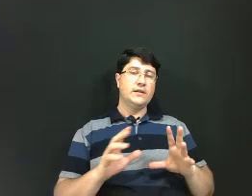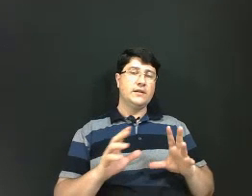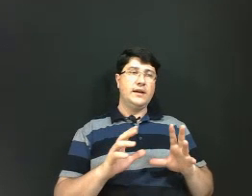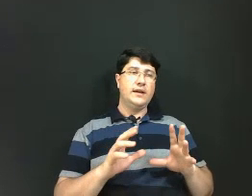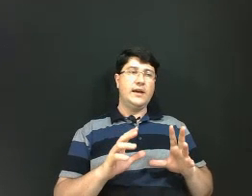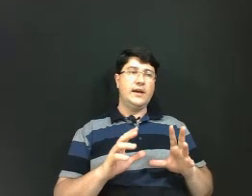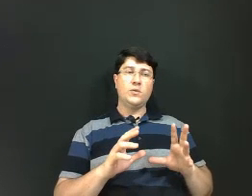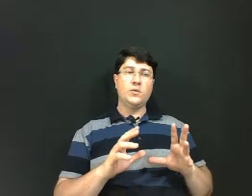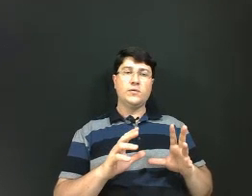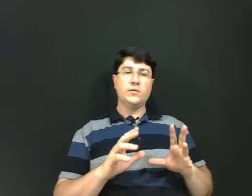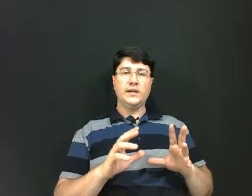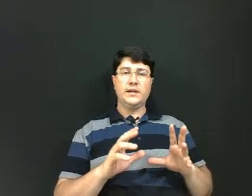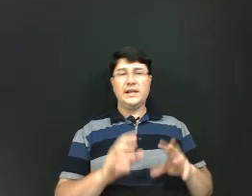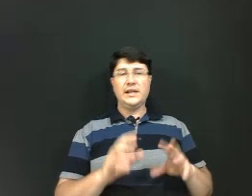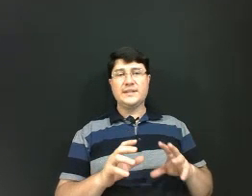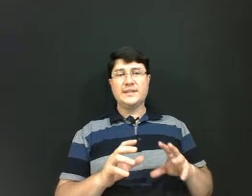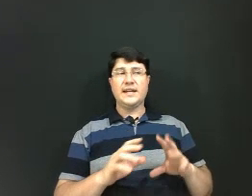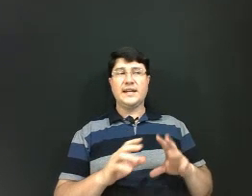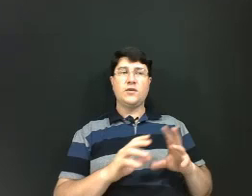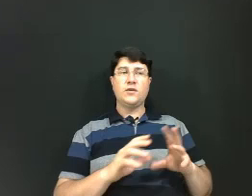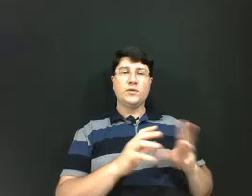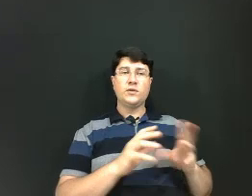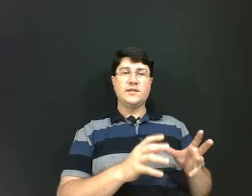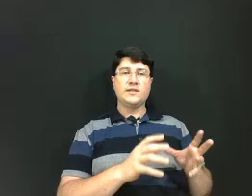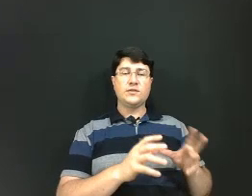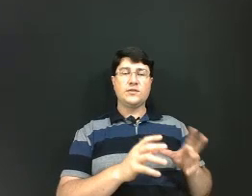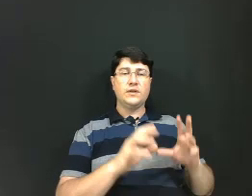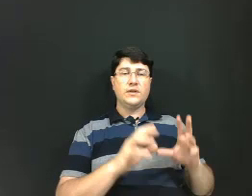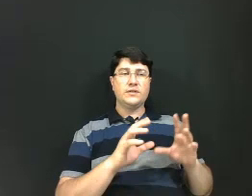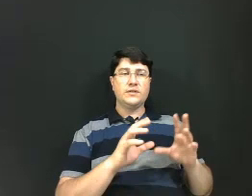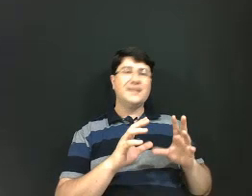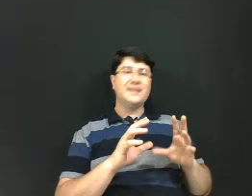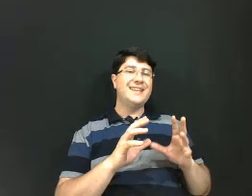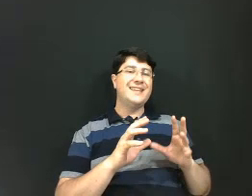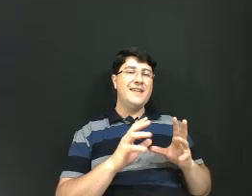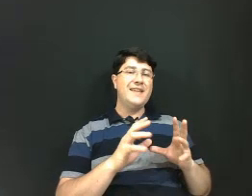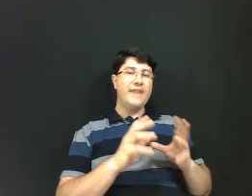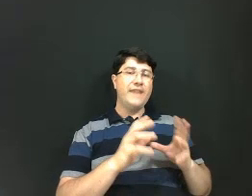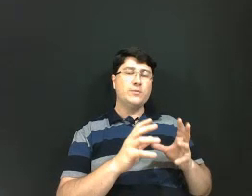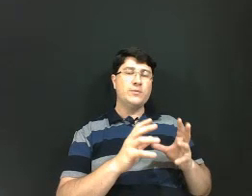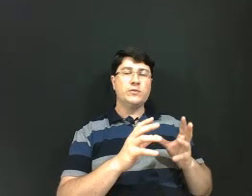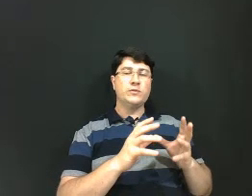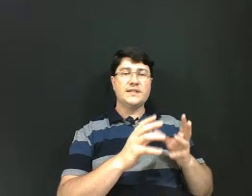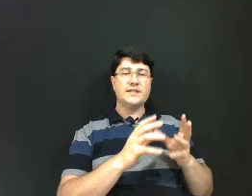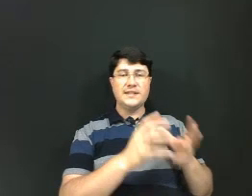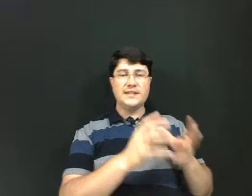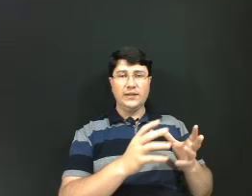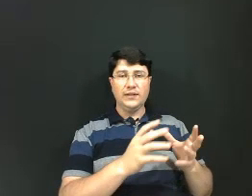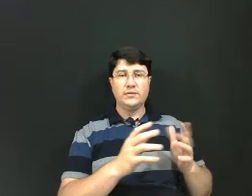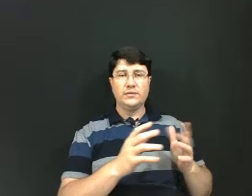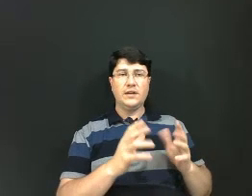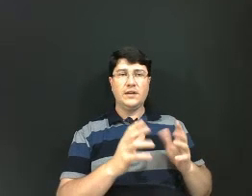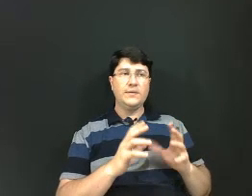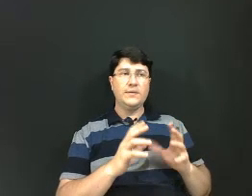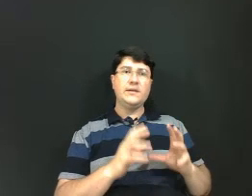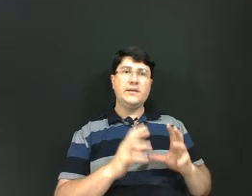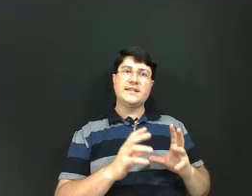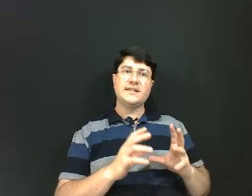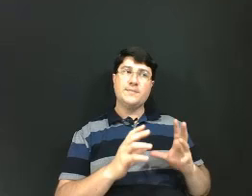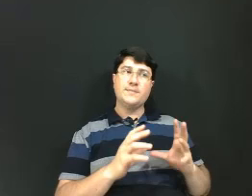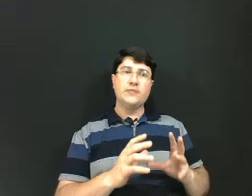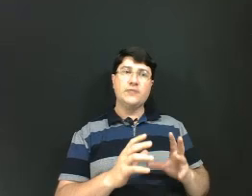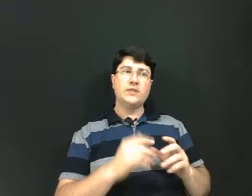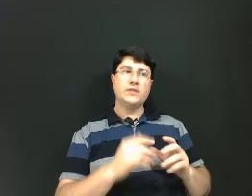identificação, como a língua de sinais e como outras línguas sonoras, tem verbos de mudança de estado, em